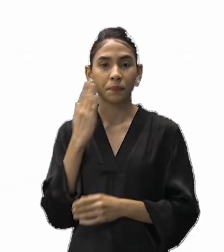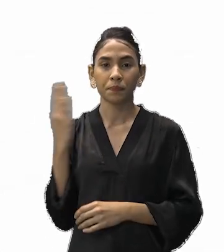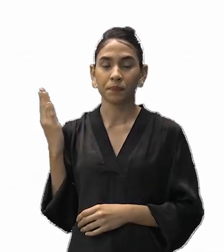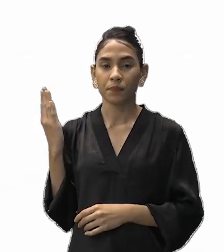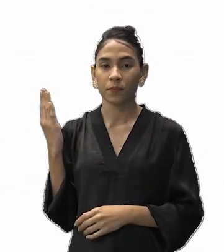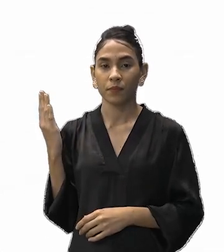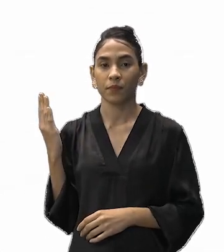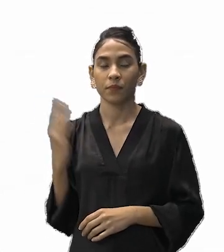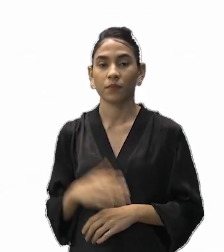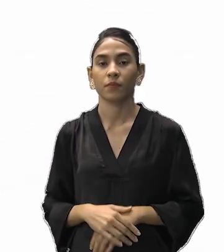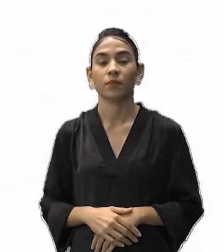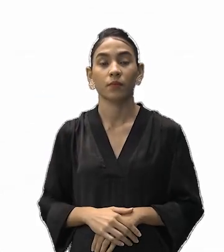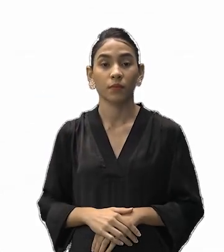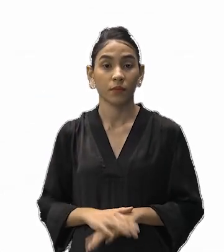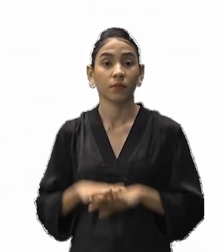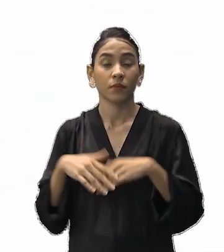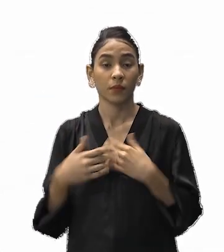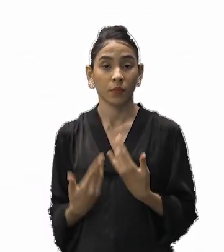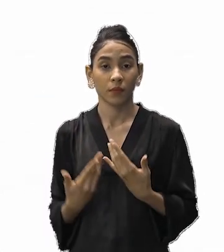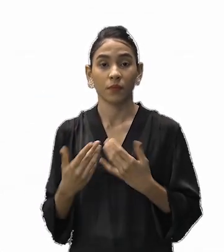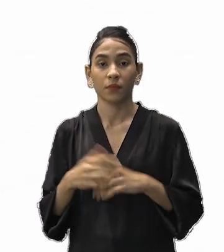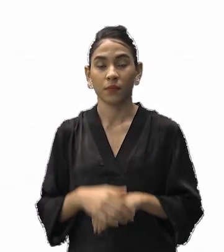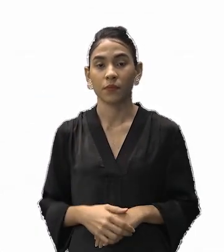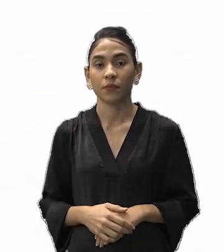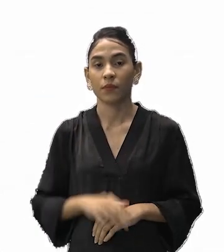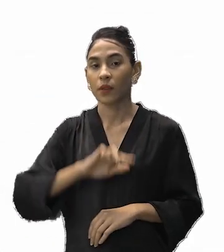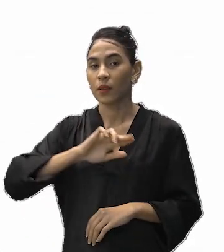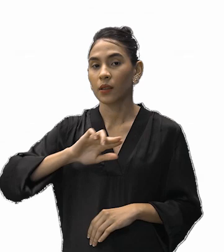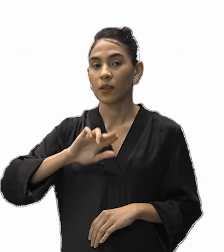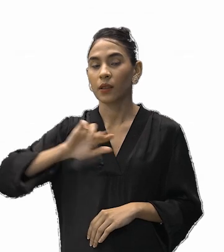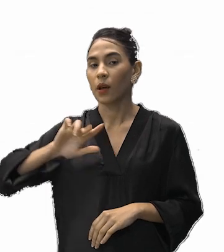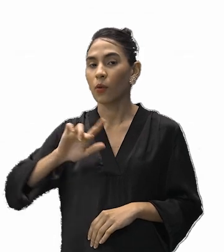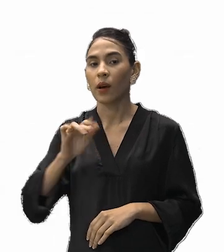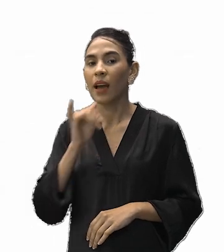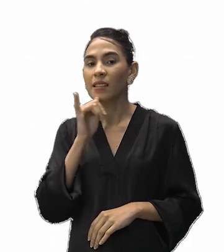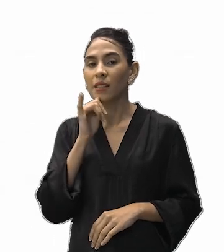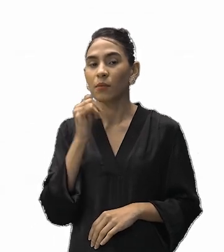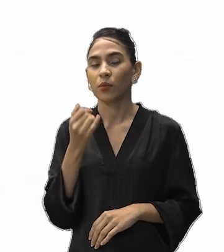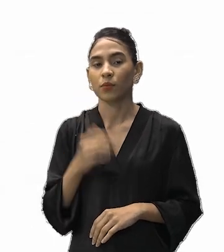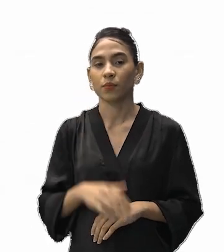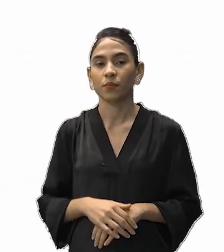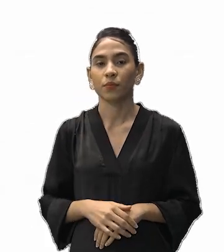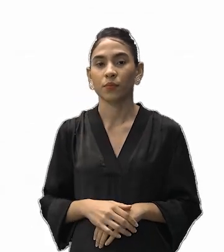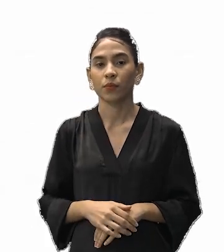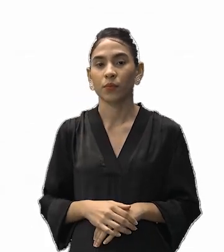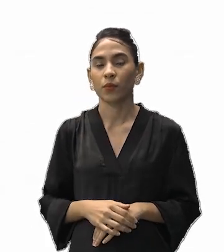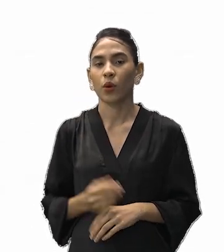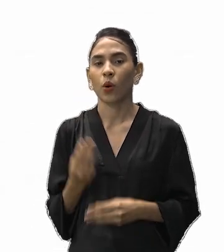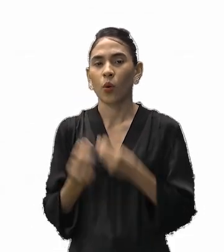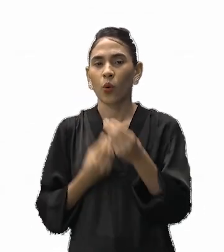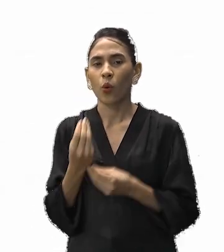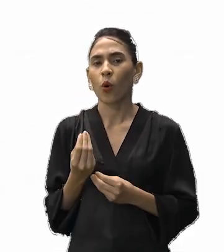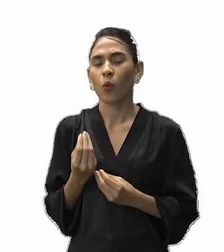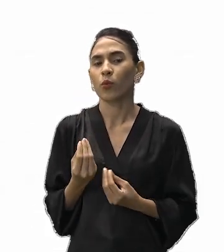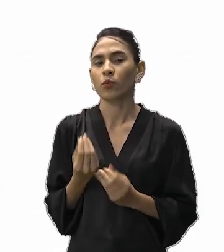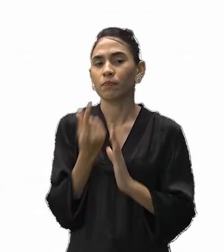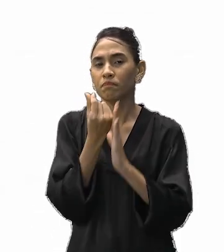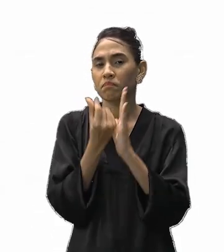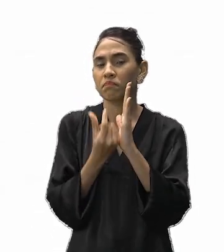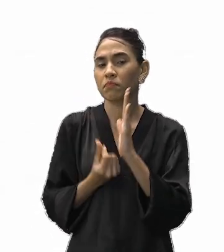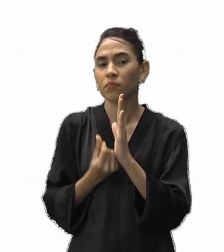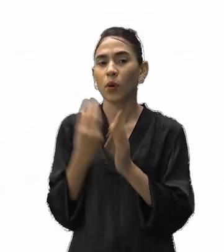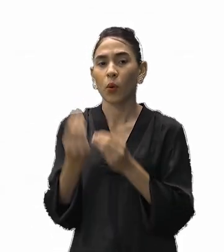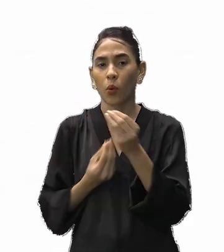consumo consciente? O consumo consciente, ele não importa, por exemplo, como anda a sua vida financeira.